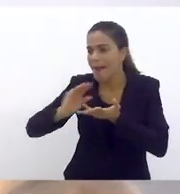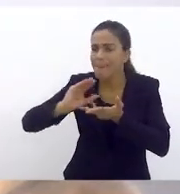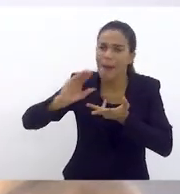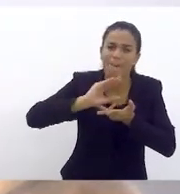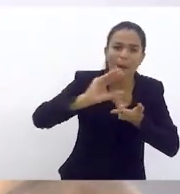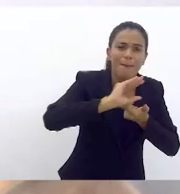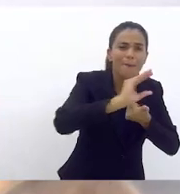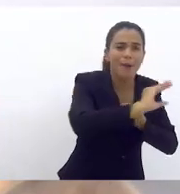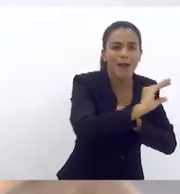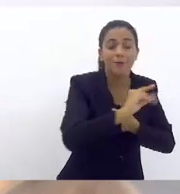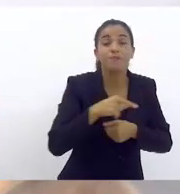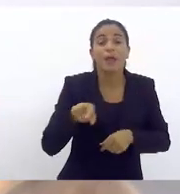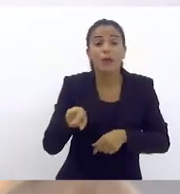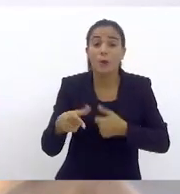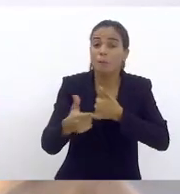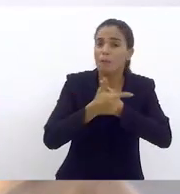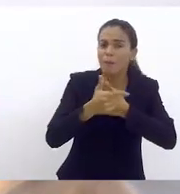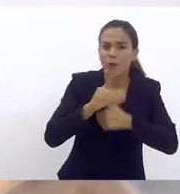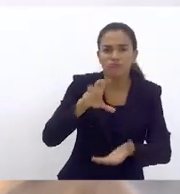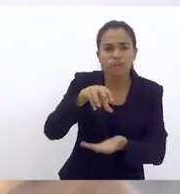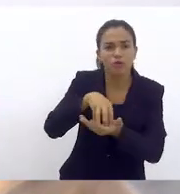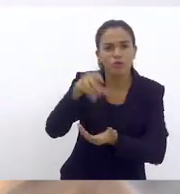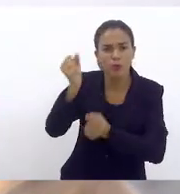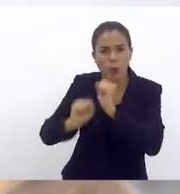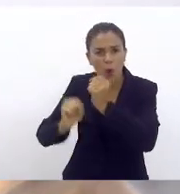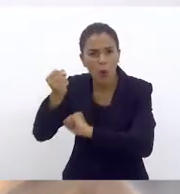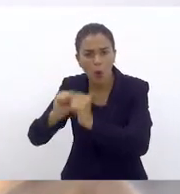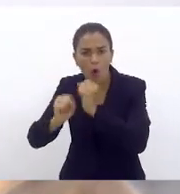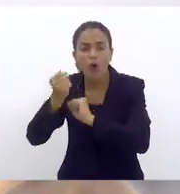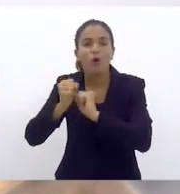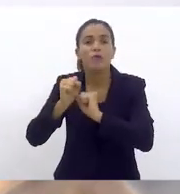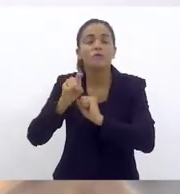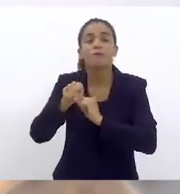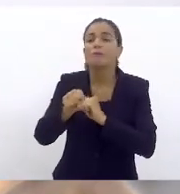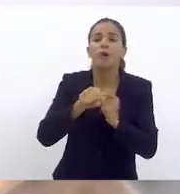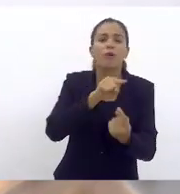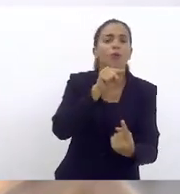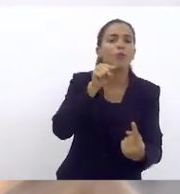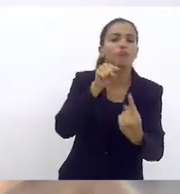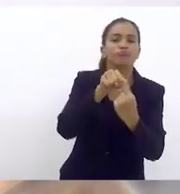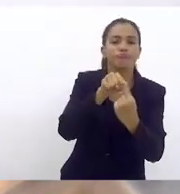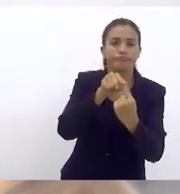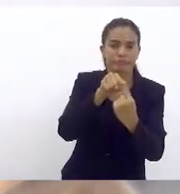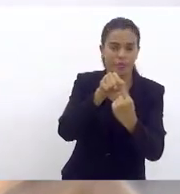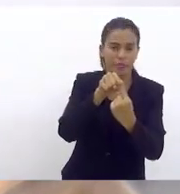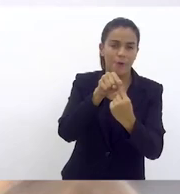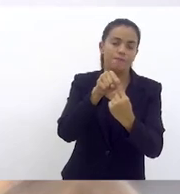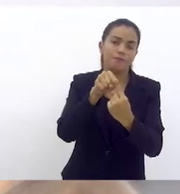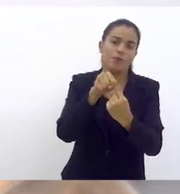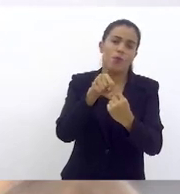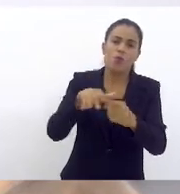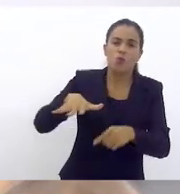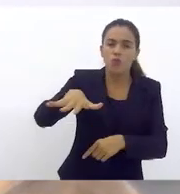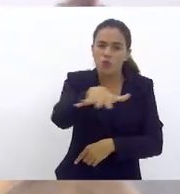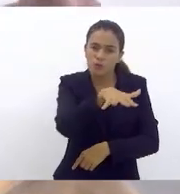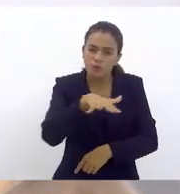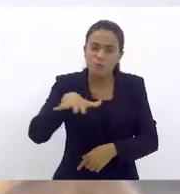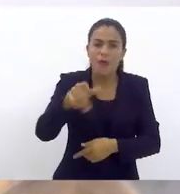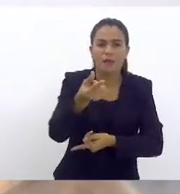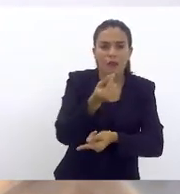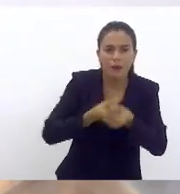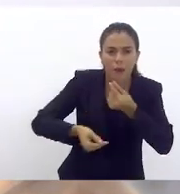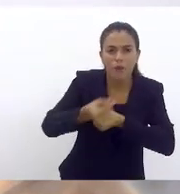mas também o papel do setor produtivo para balizar um espaço econômico